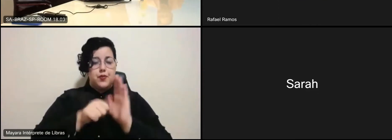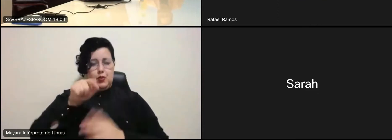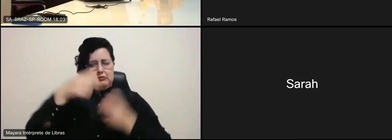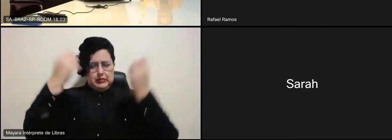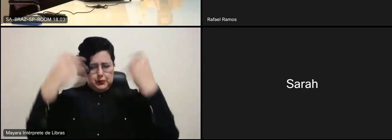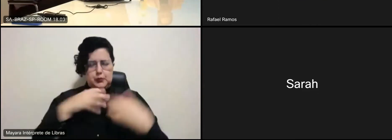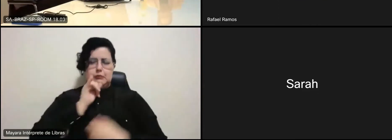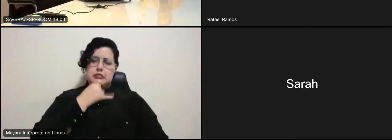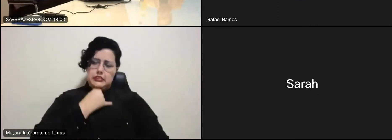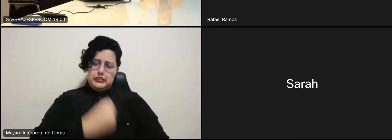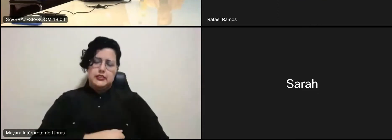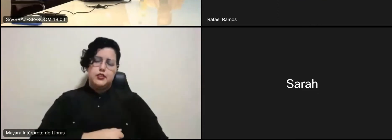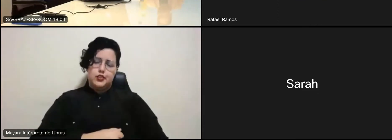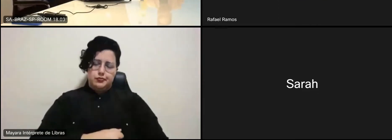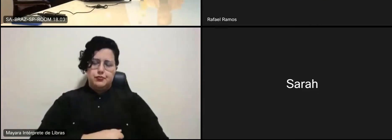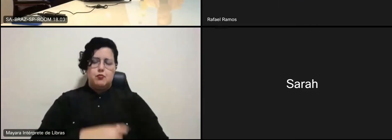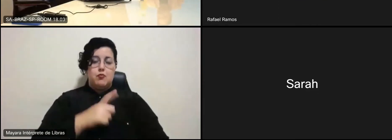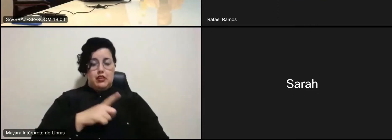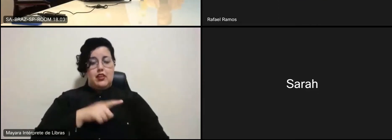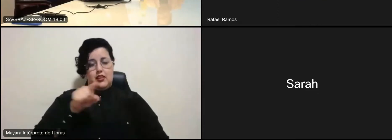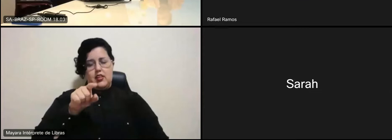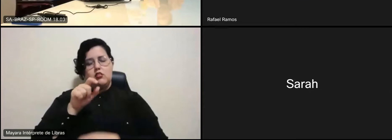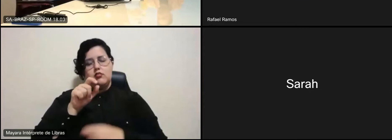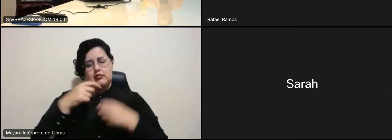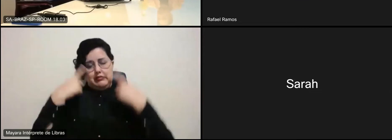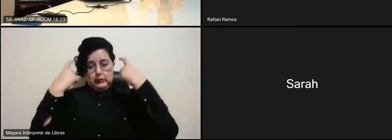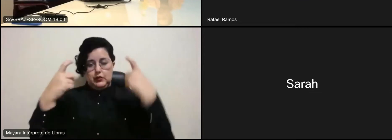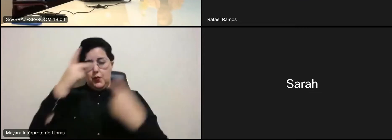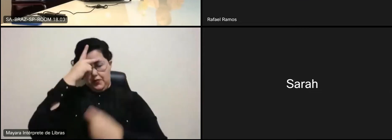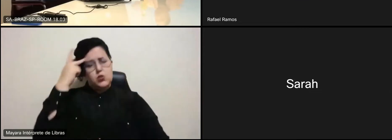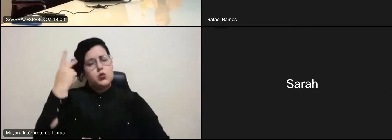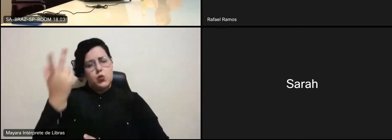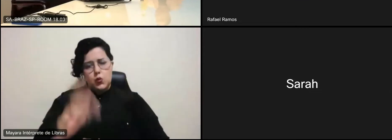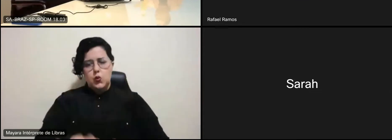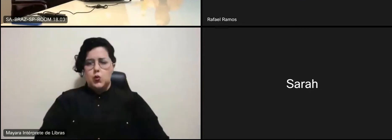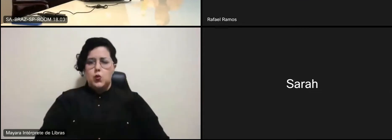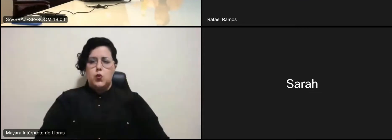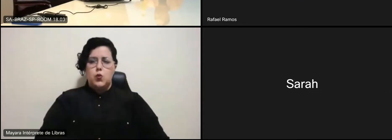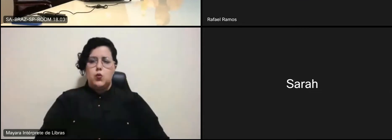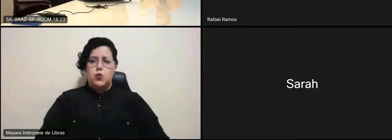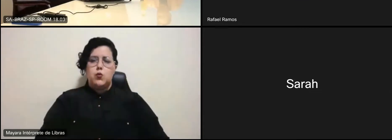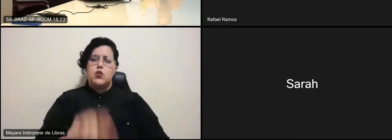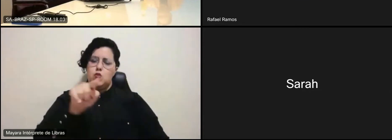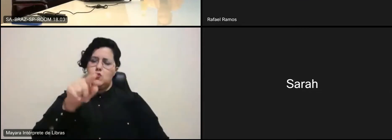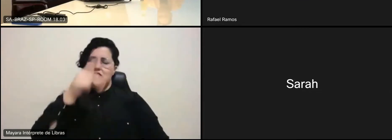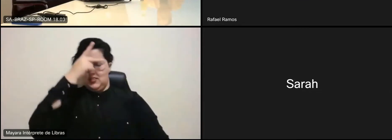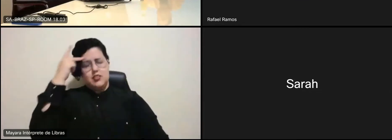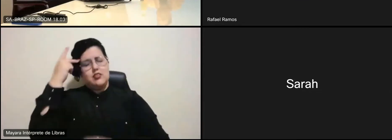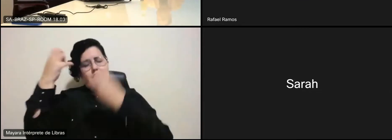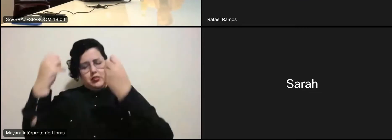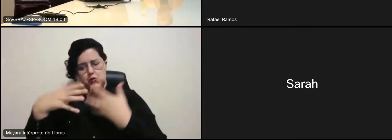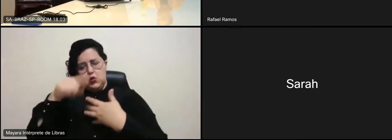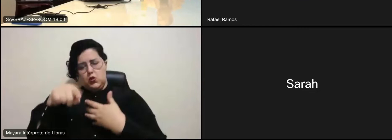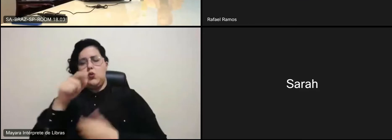relato, né? A gente está falando de microagressão, de fato, a forma explícita que você foi agredido, ela